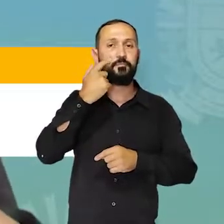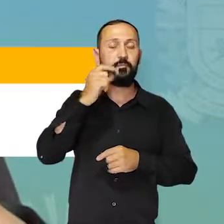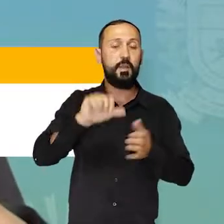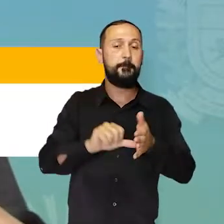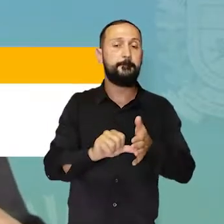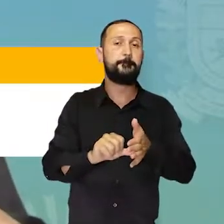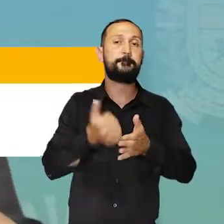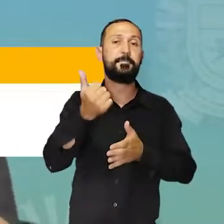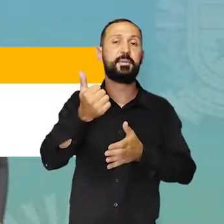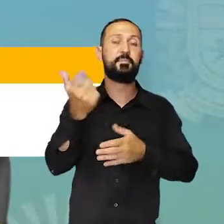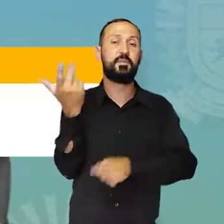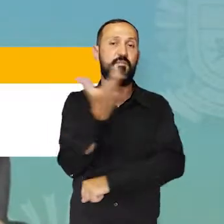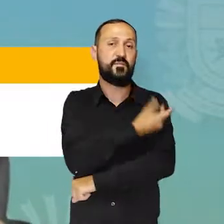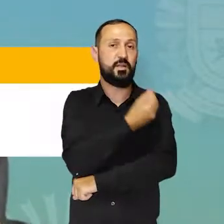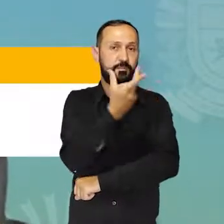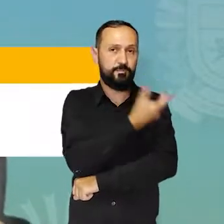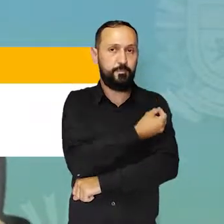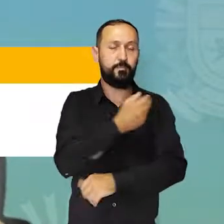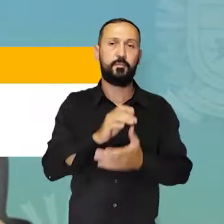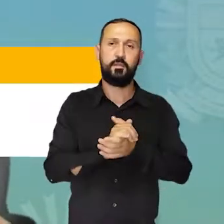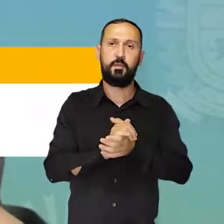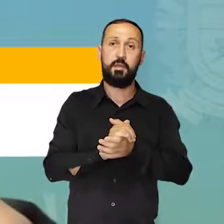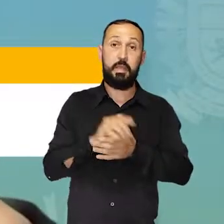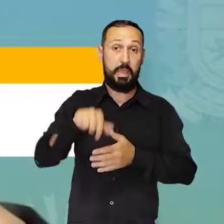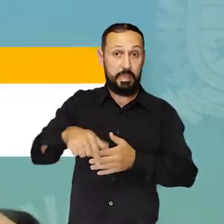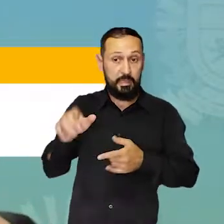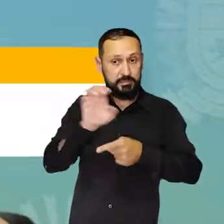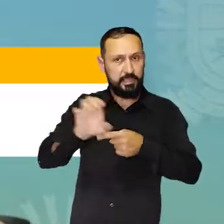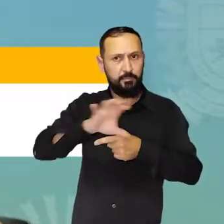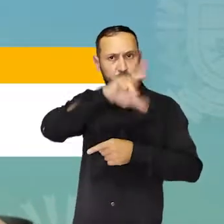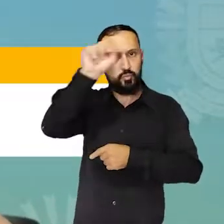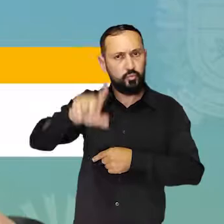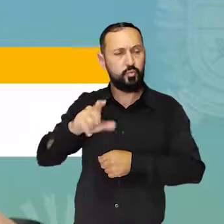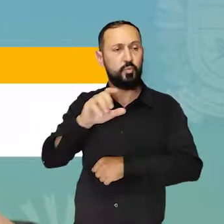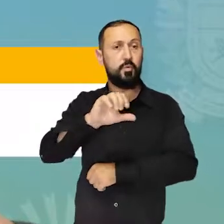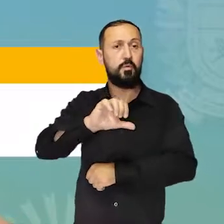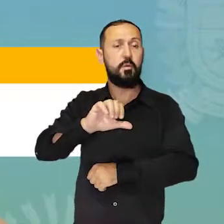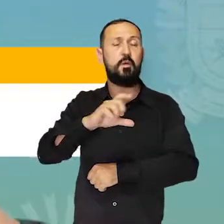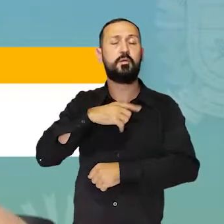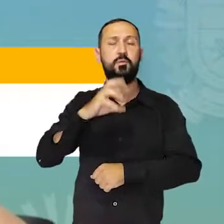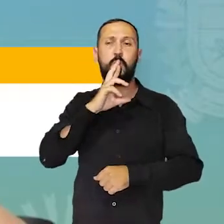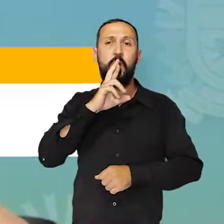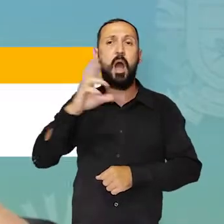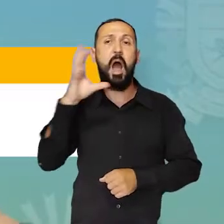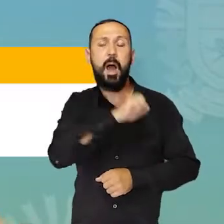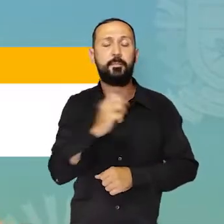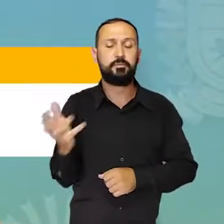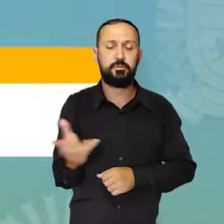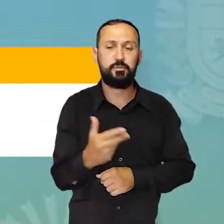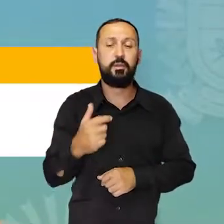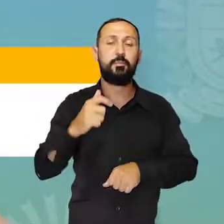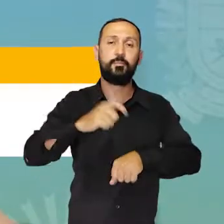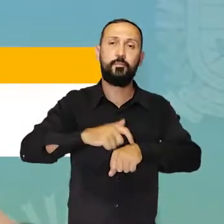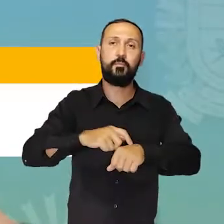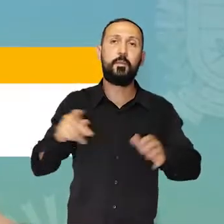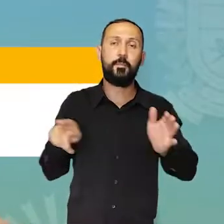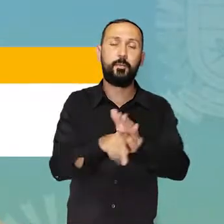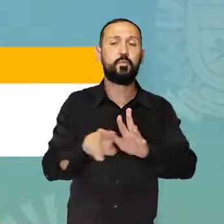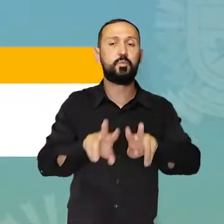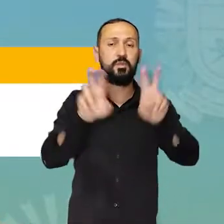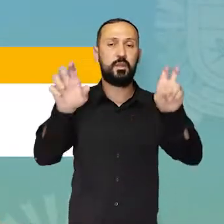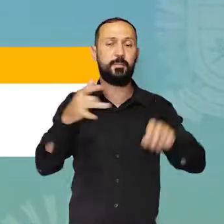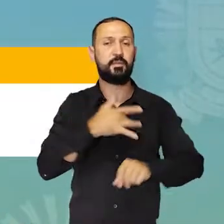do Sul vem sendo Pioneiro na vacinação não é à toa que está de Mato Grosso do Sul deu respostas rápidas